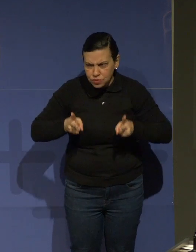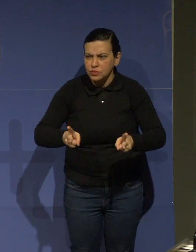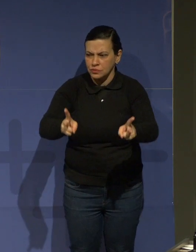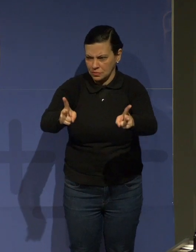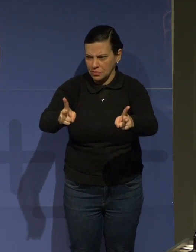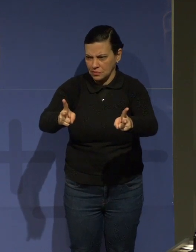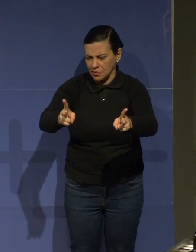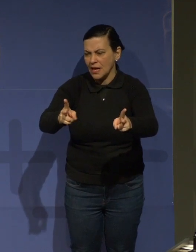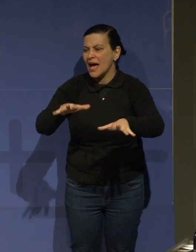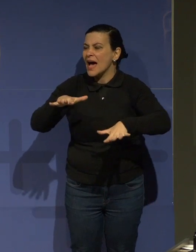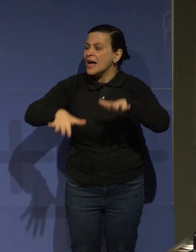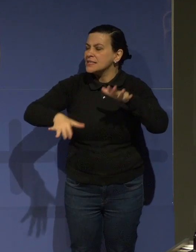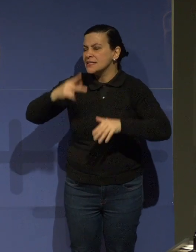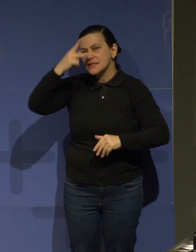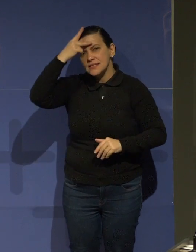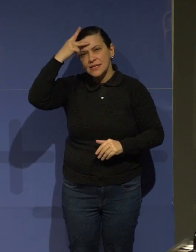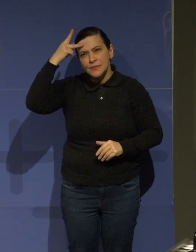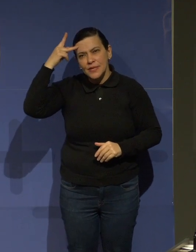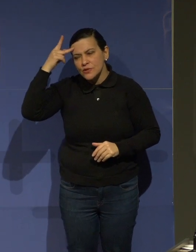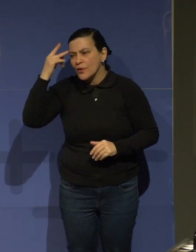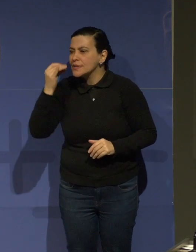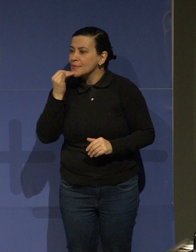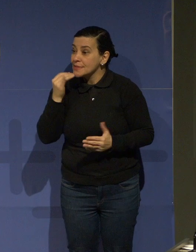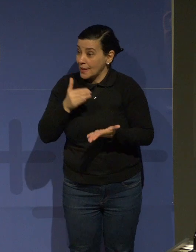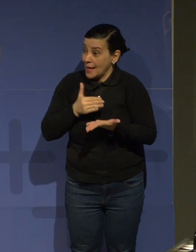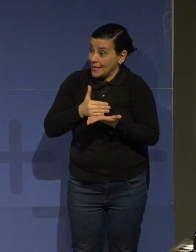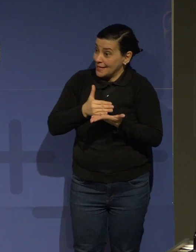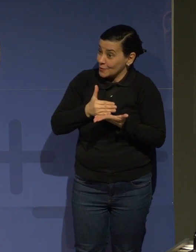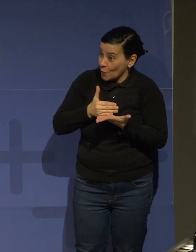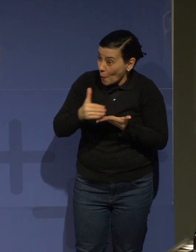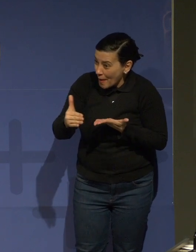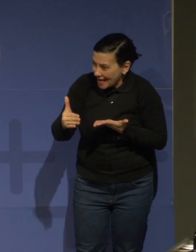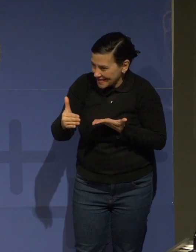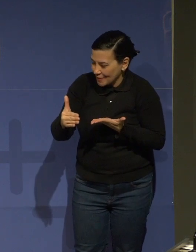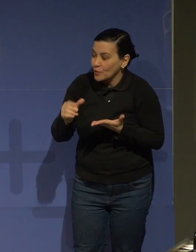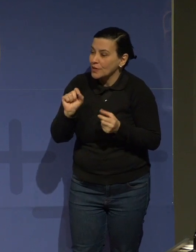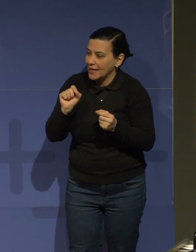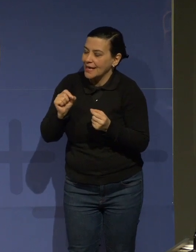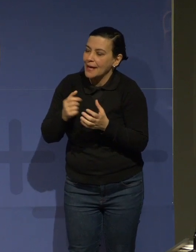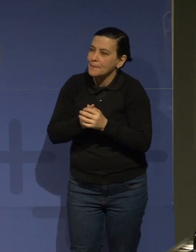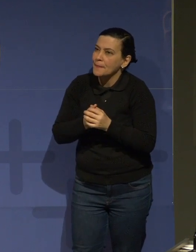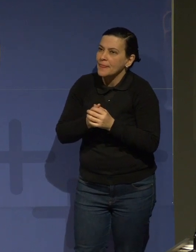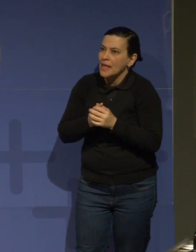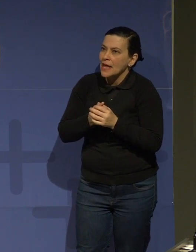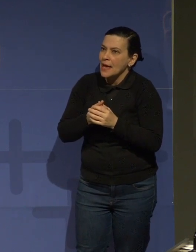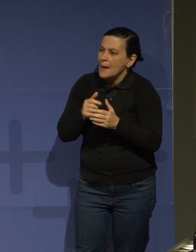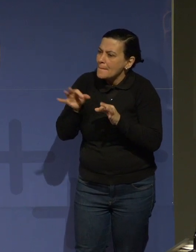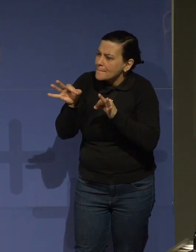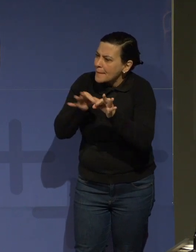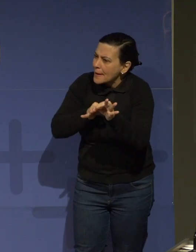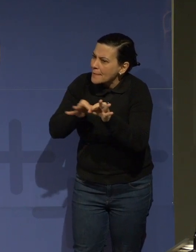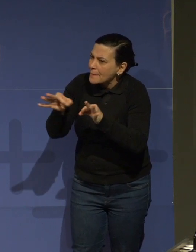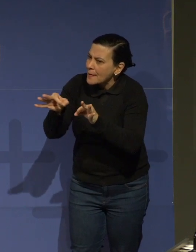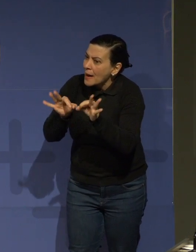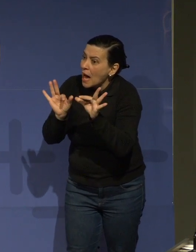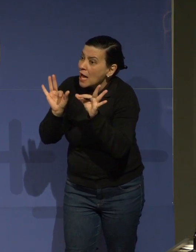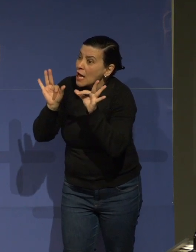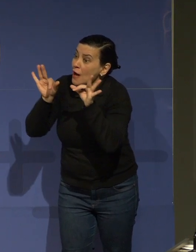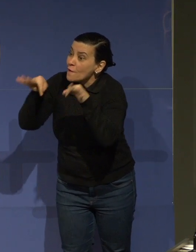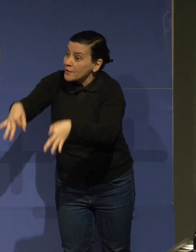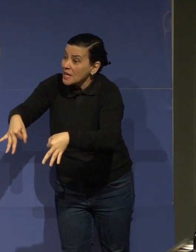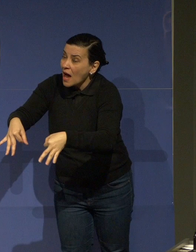que normalmente as pessoas elas começam a implementar a acessibilidade no final e que isso dificulta. Mas uma vez que a gente passa essa